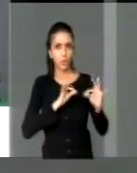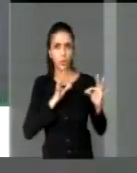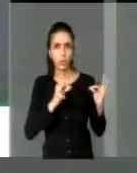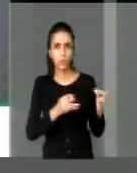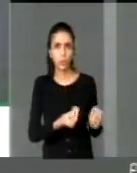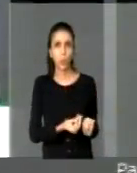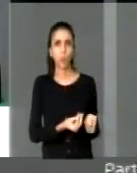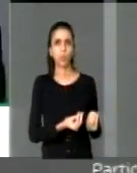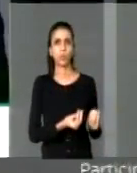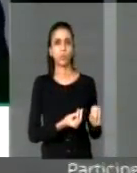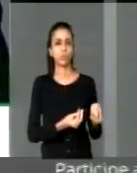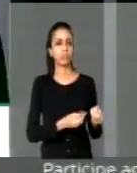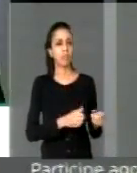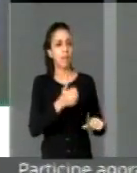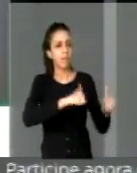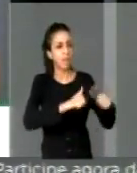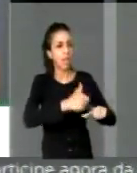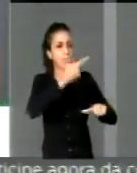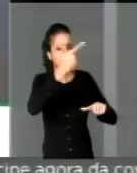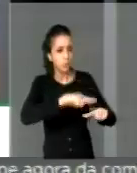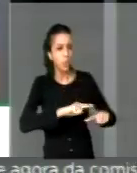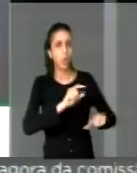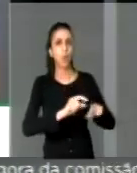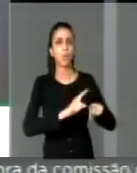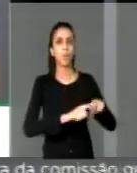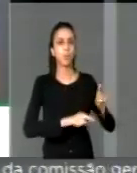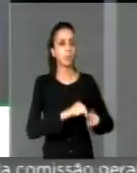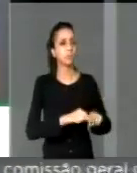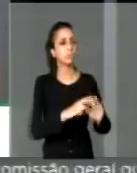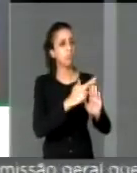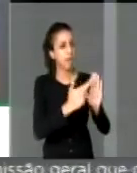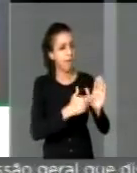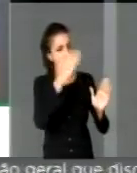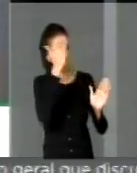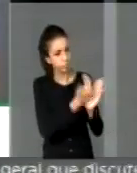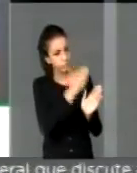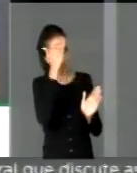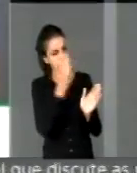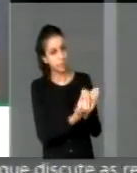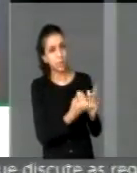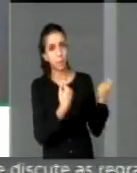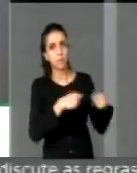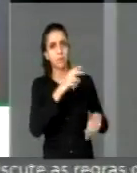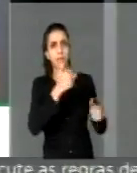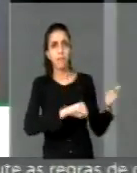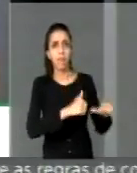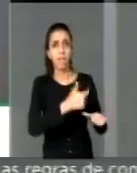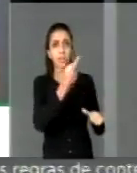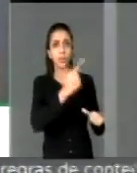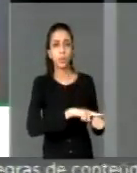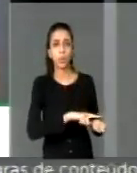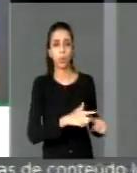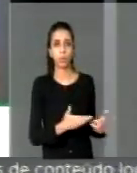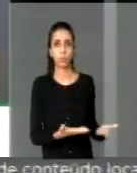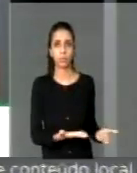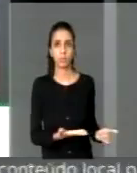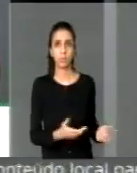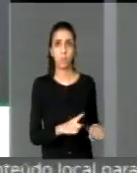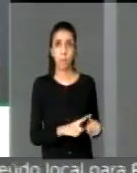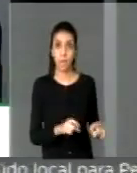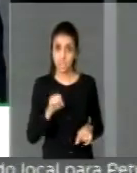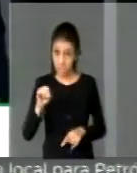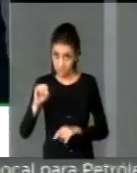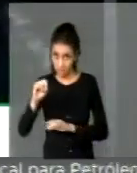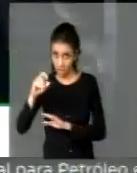o conteúdo local definido, as exigências de conteúdo local definido para aquela área, se